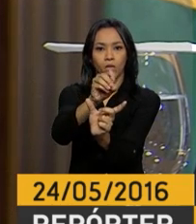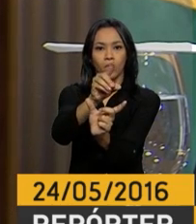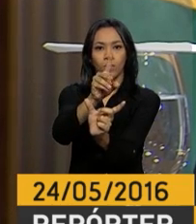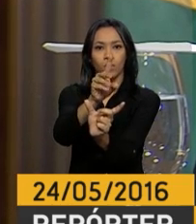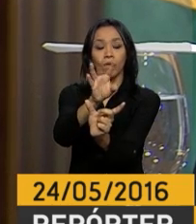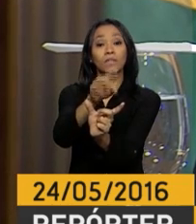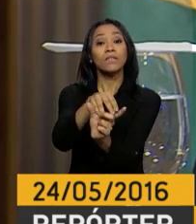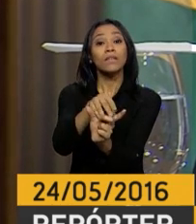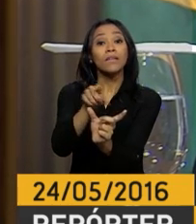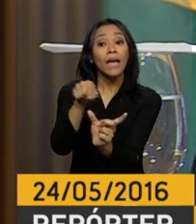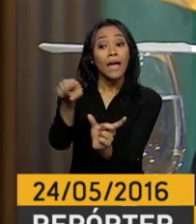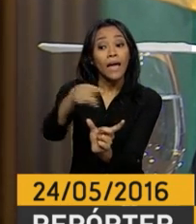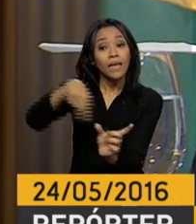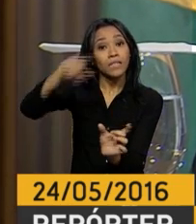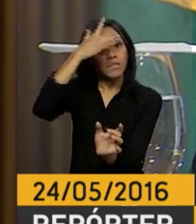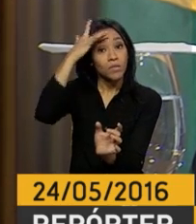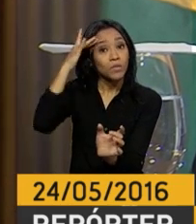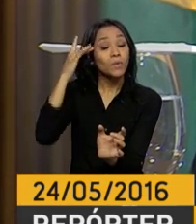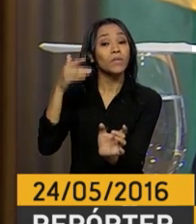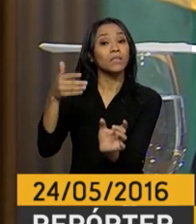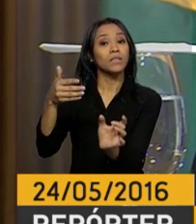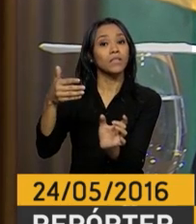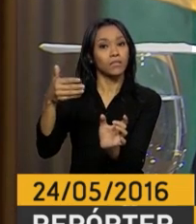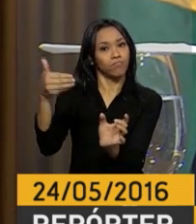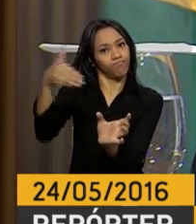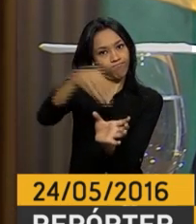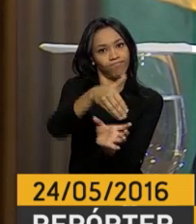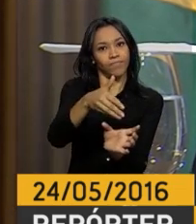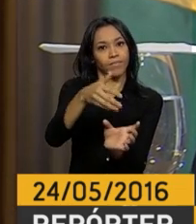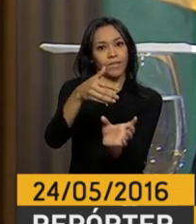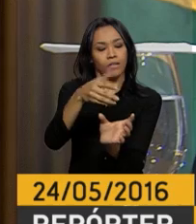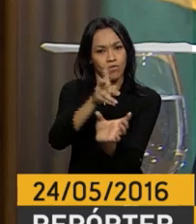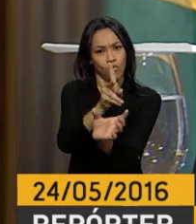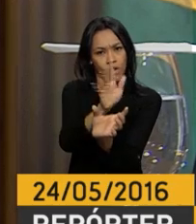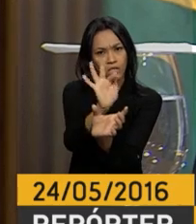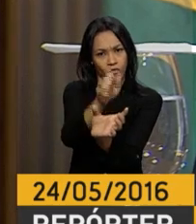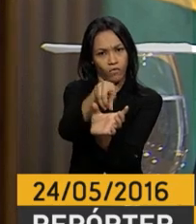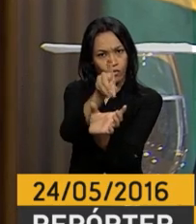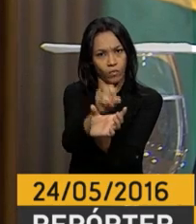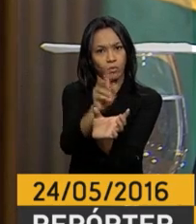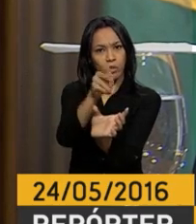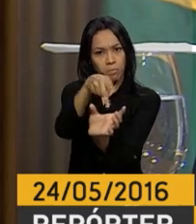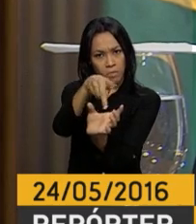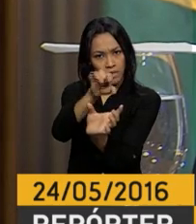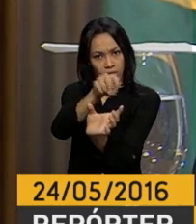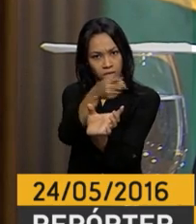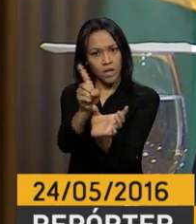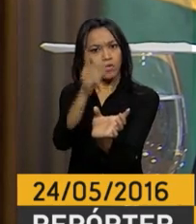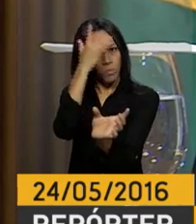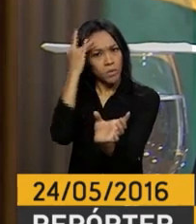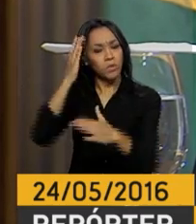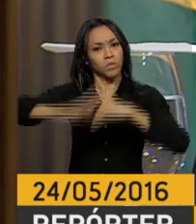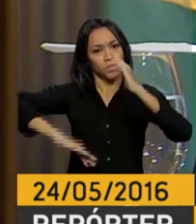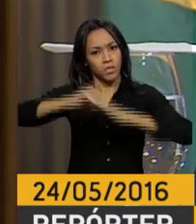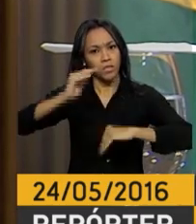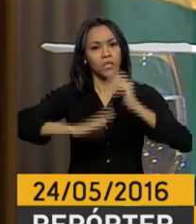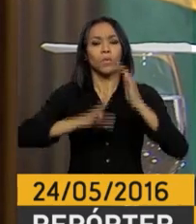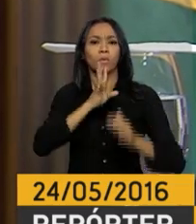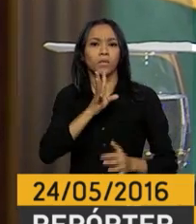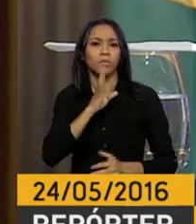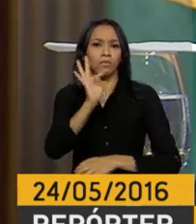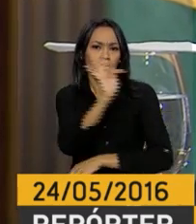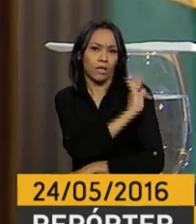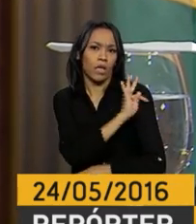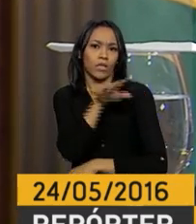pessoas que vão para esses fundos serão pessoas tecnicamente preparadas. Não quero